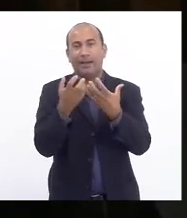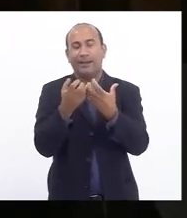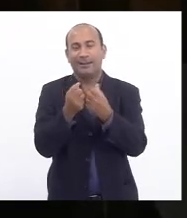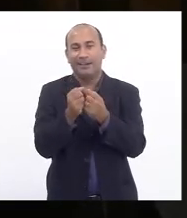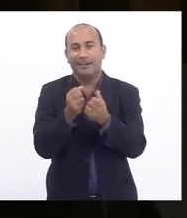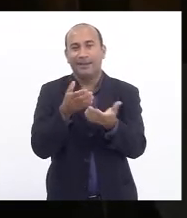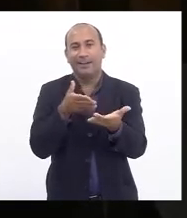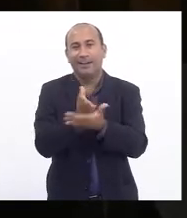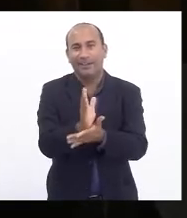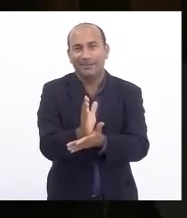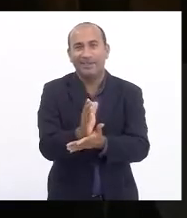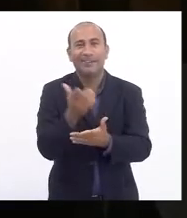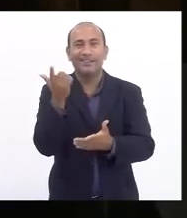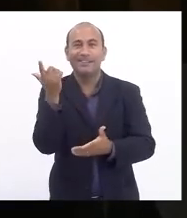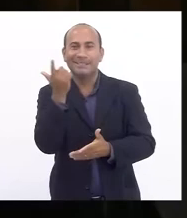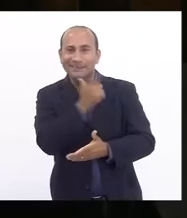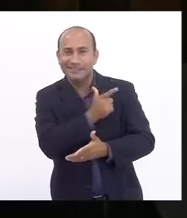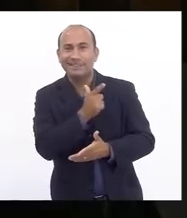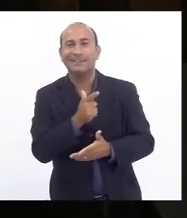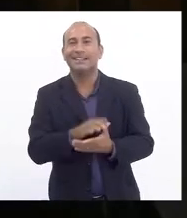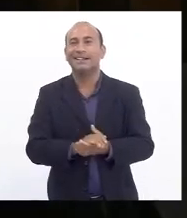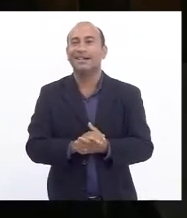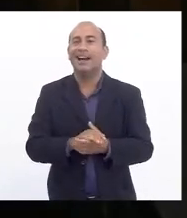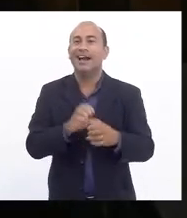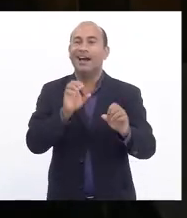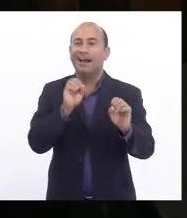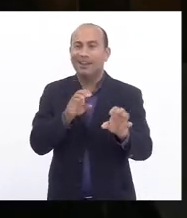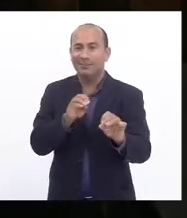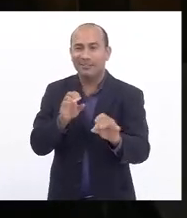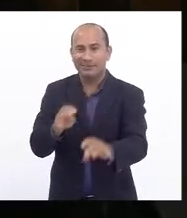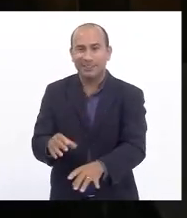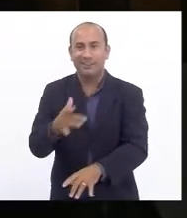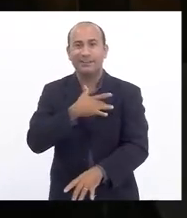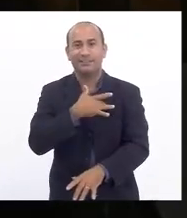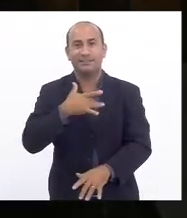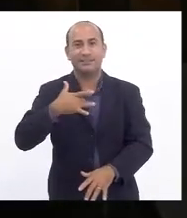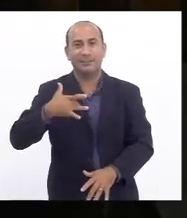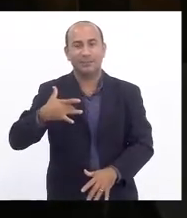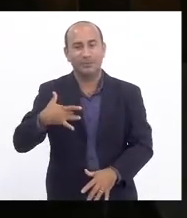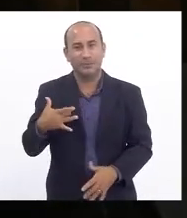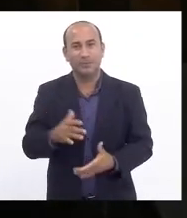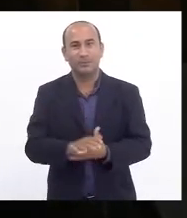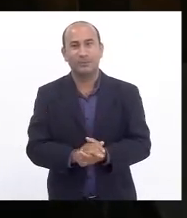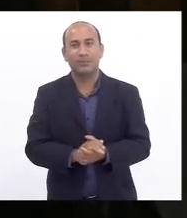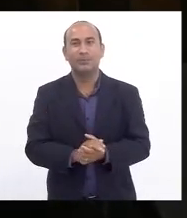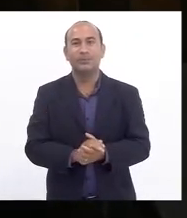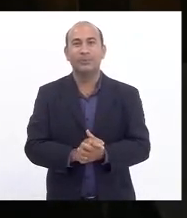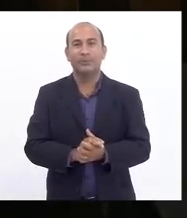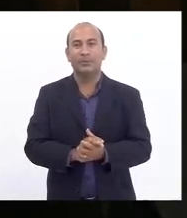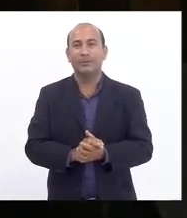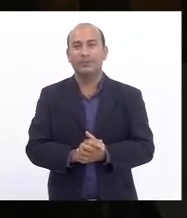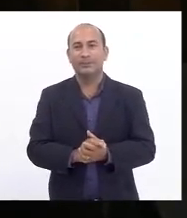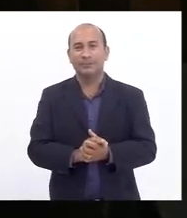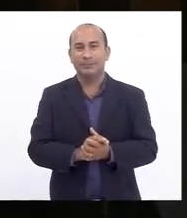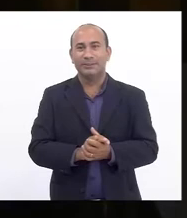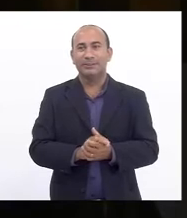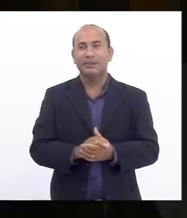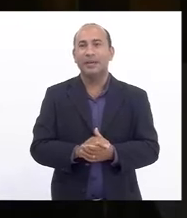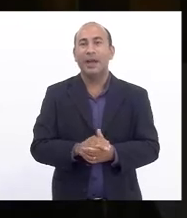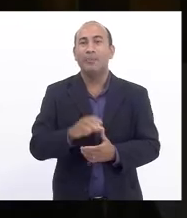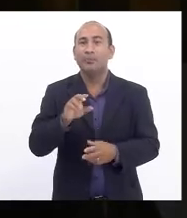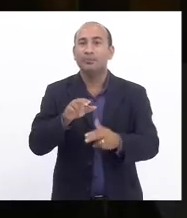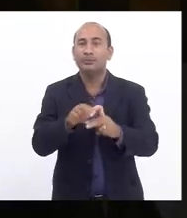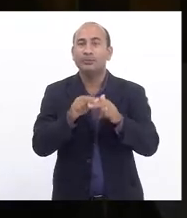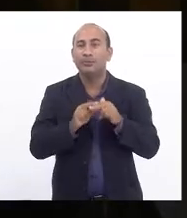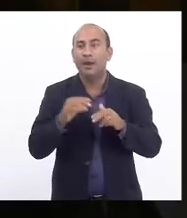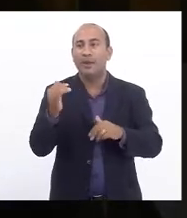para que a gente consiga investir na educação na saúde na defesa dos Animais em pautas muito